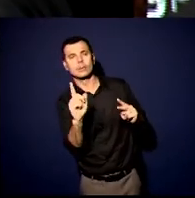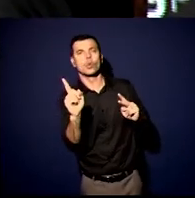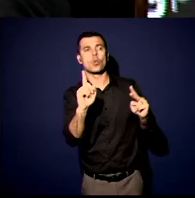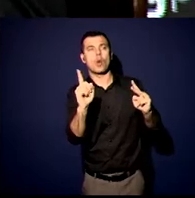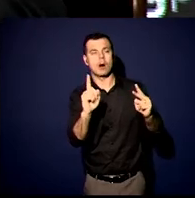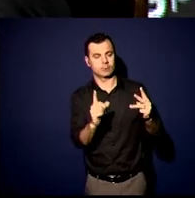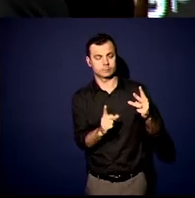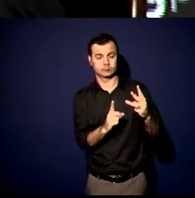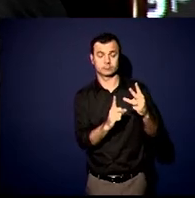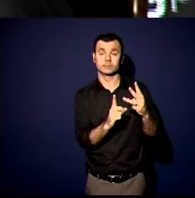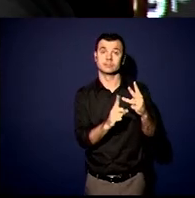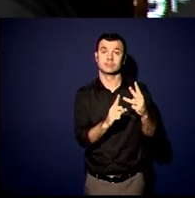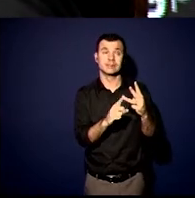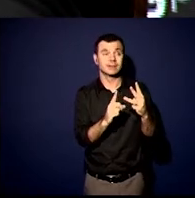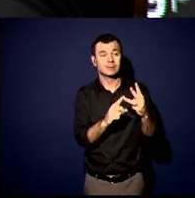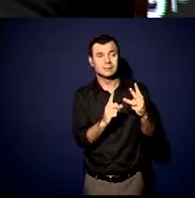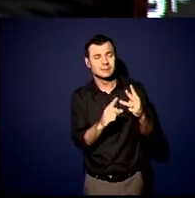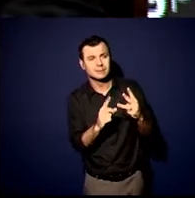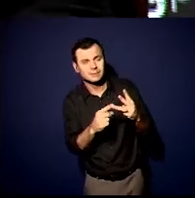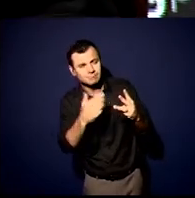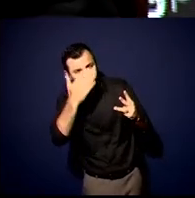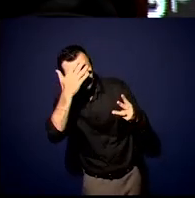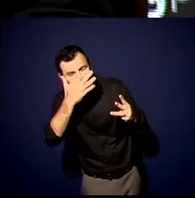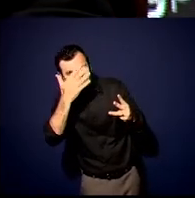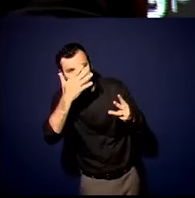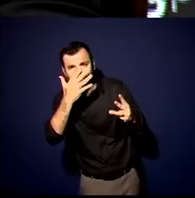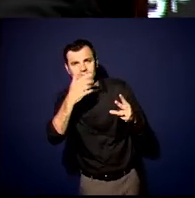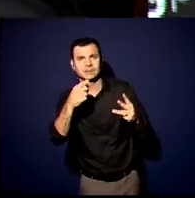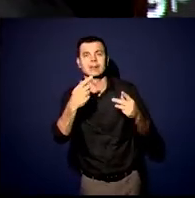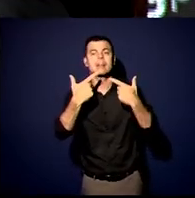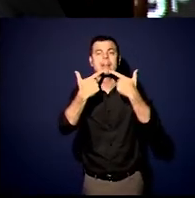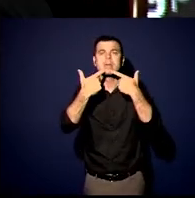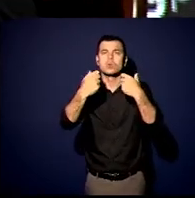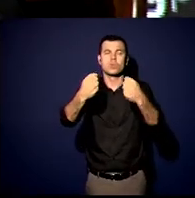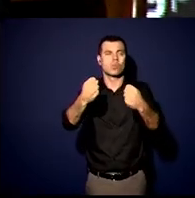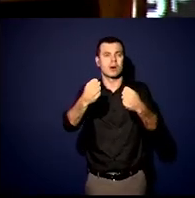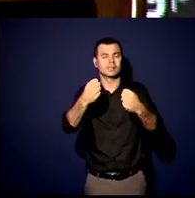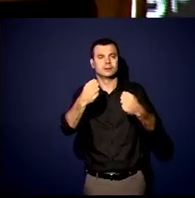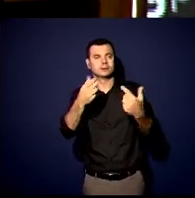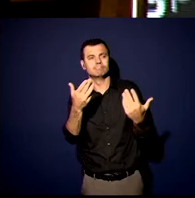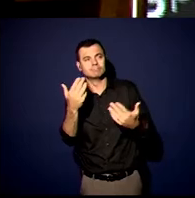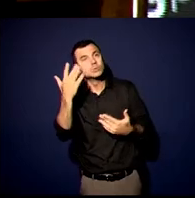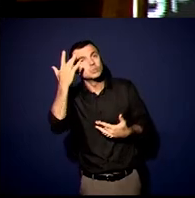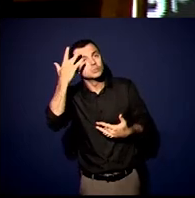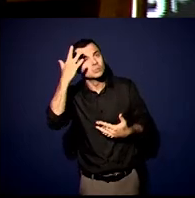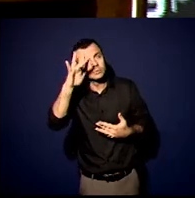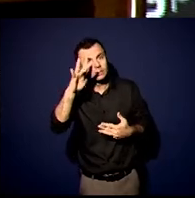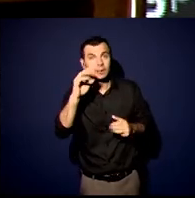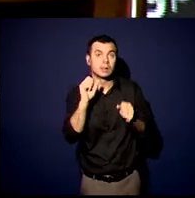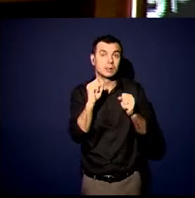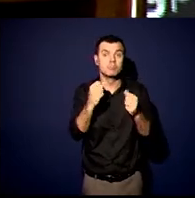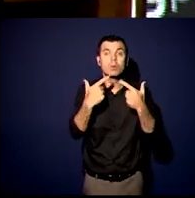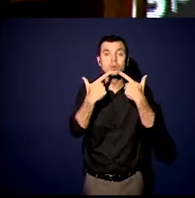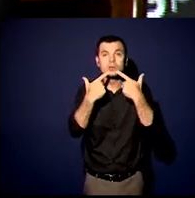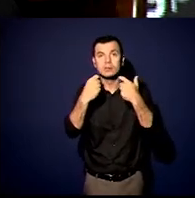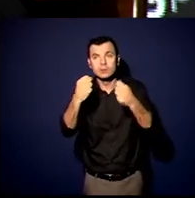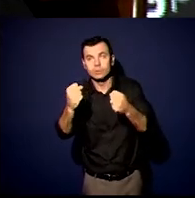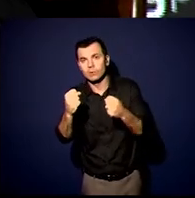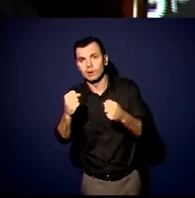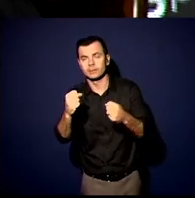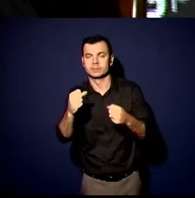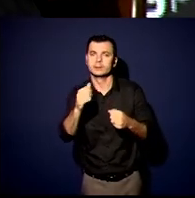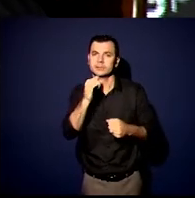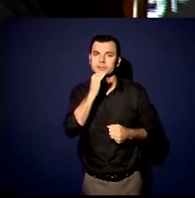uma dúvida a zona de penumbra que é da natureza da linguagem né a linguagem obviamente é ambivalente o coração do